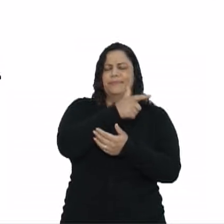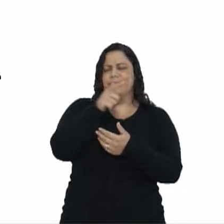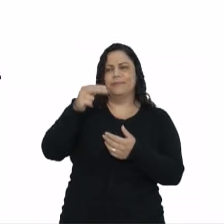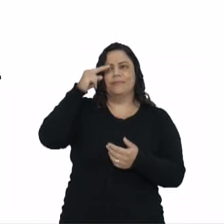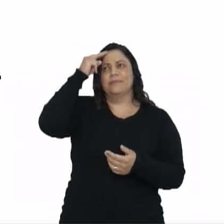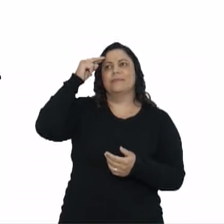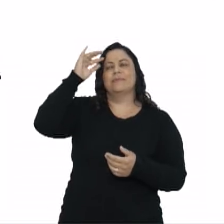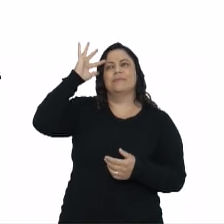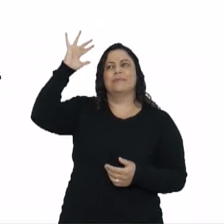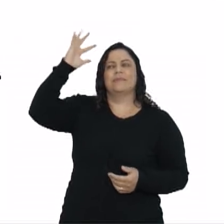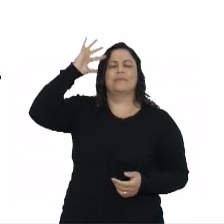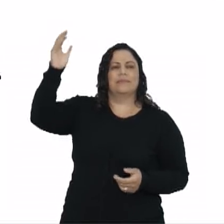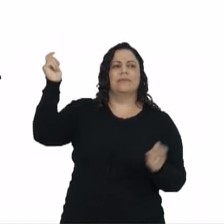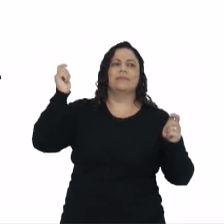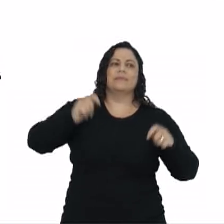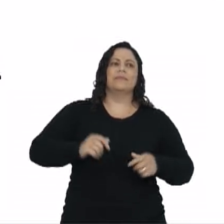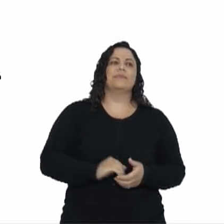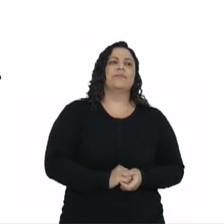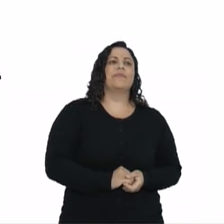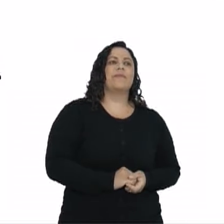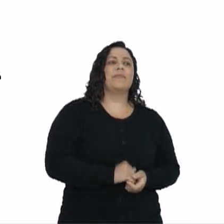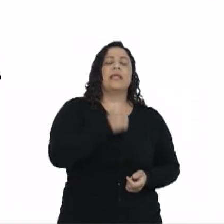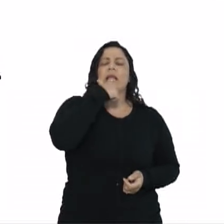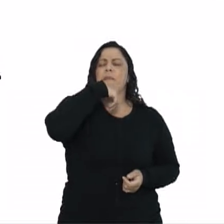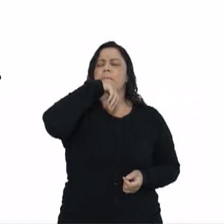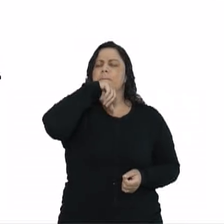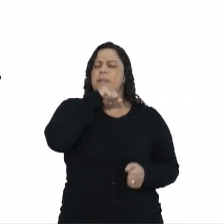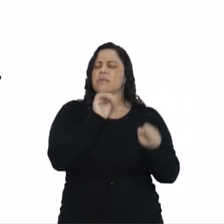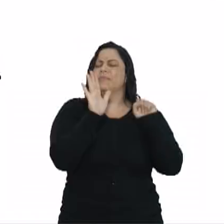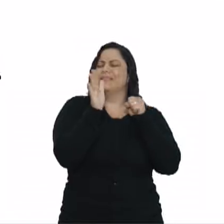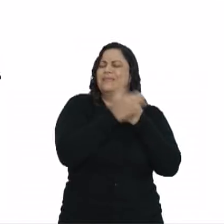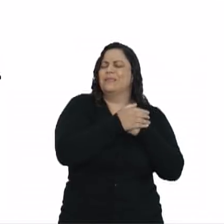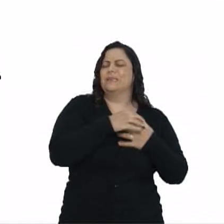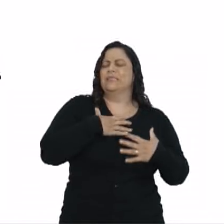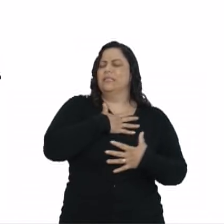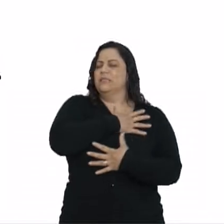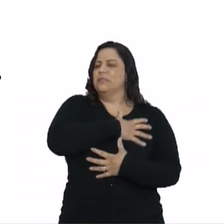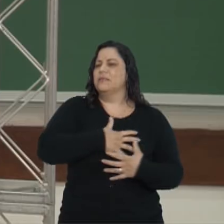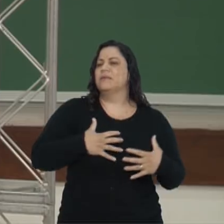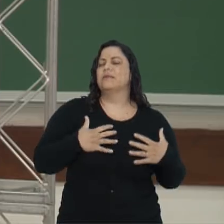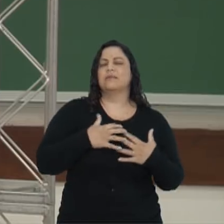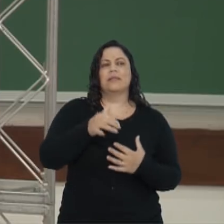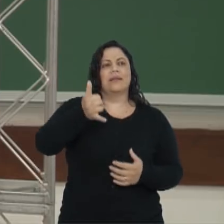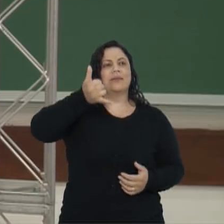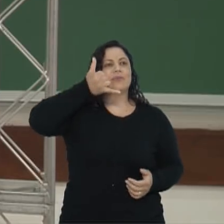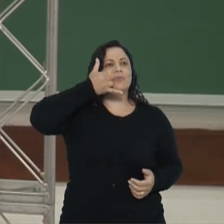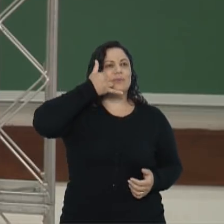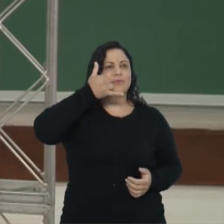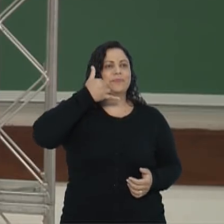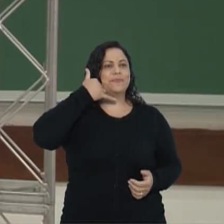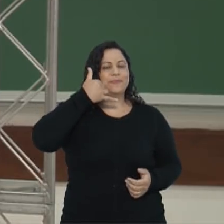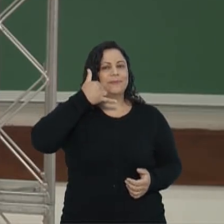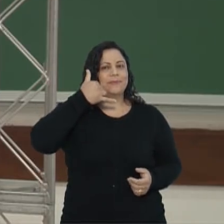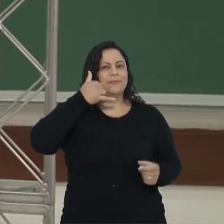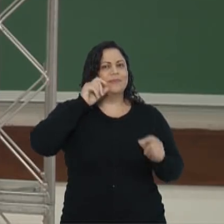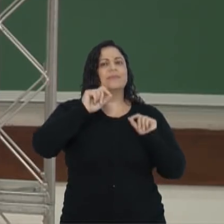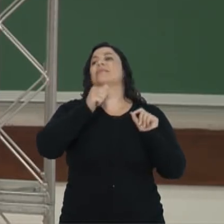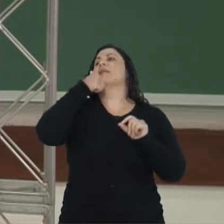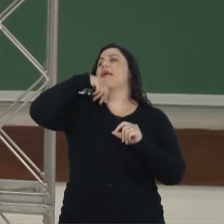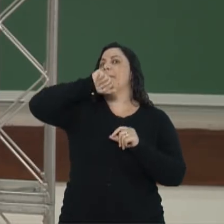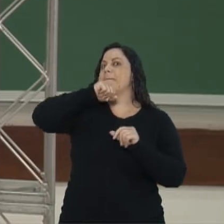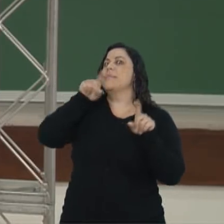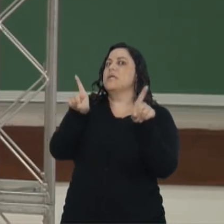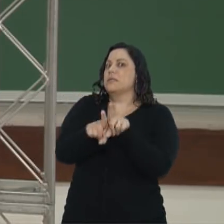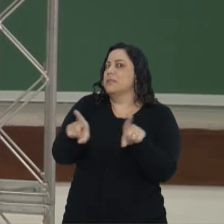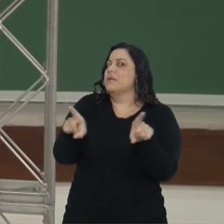destacado. Mamãe escondia sua ansiedade no telefone. Veja que nós estamos no fragmento do livro. Né? A mãe dele também